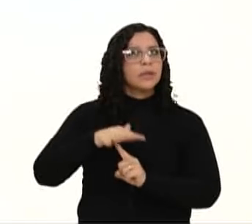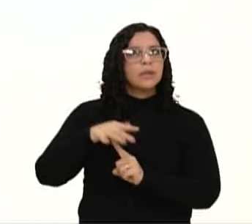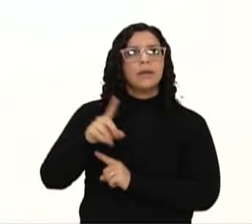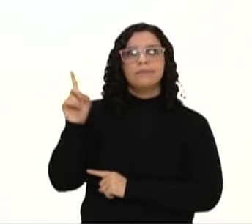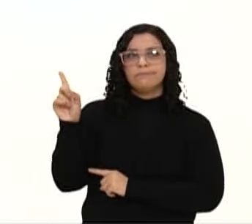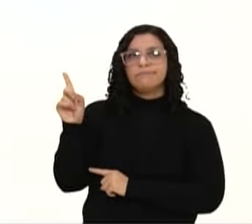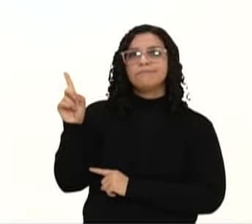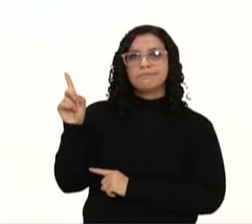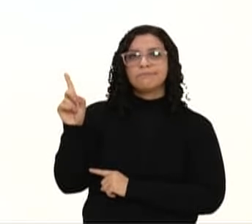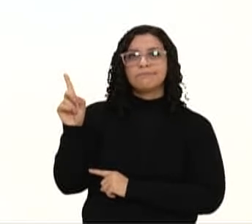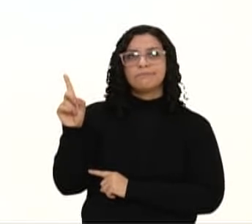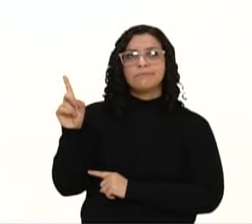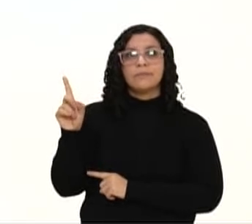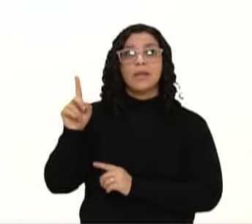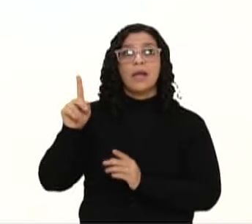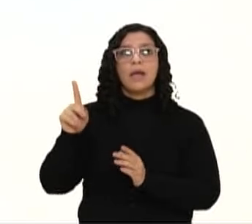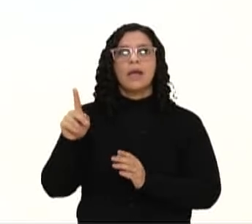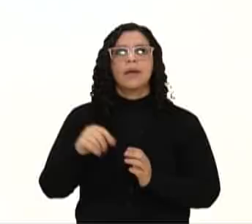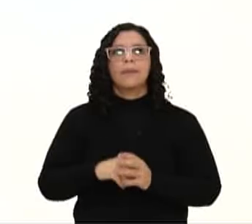paranaense?